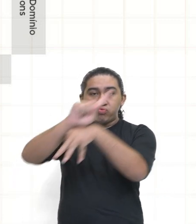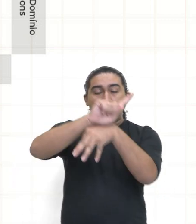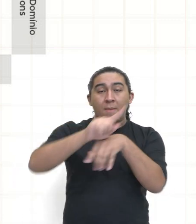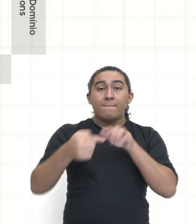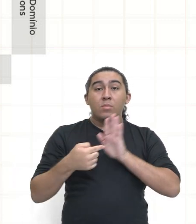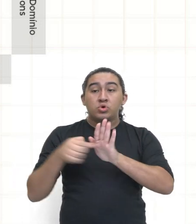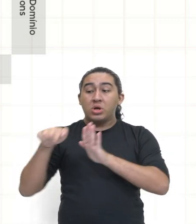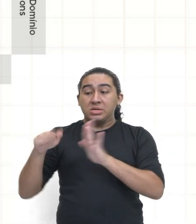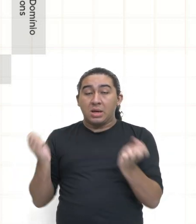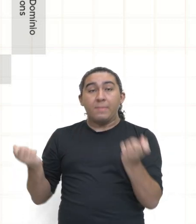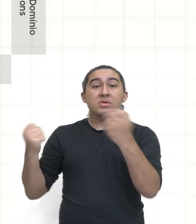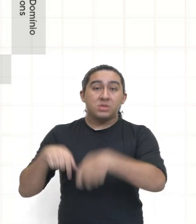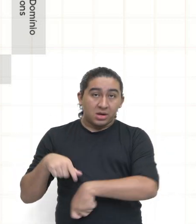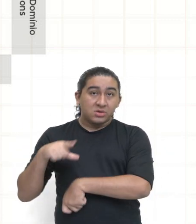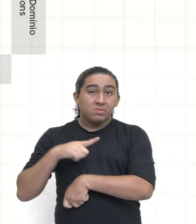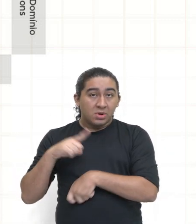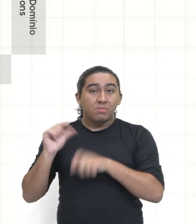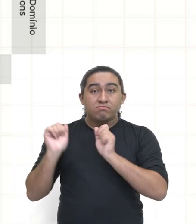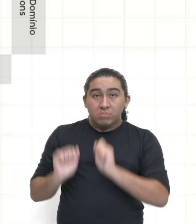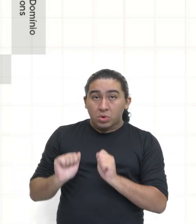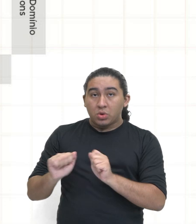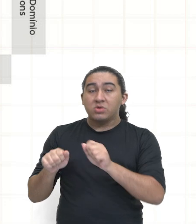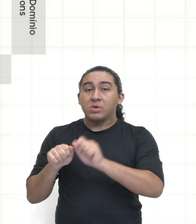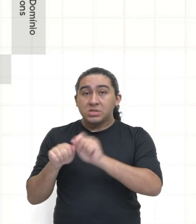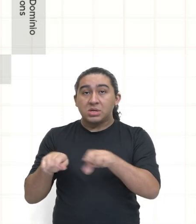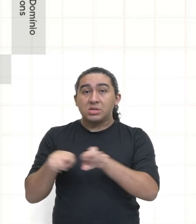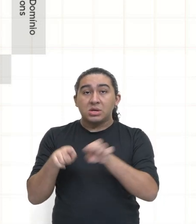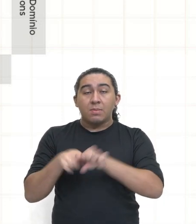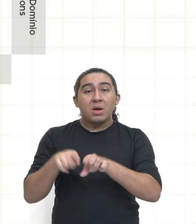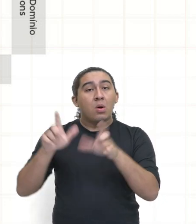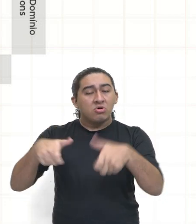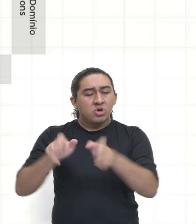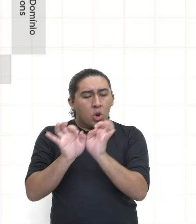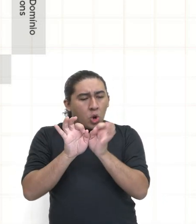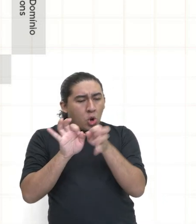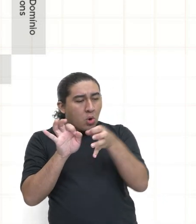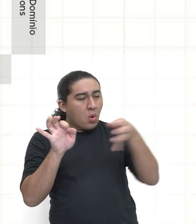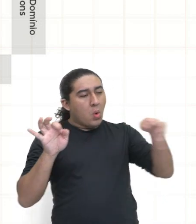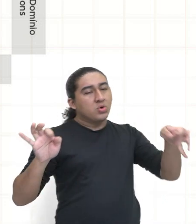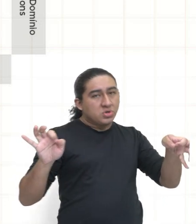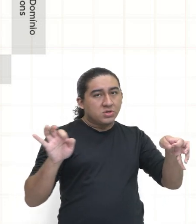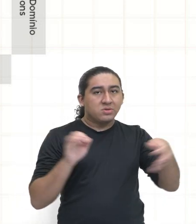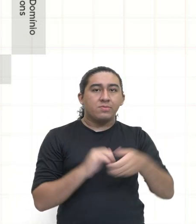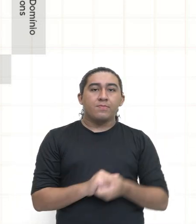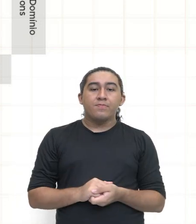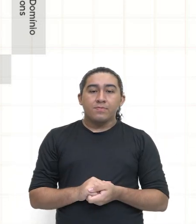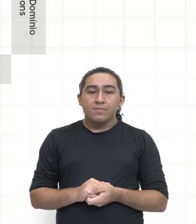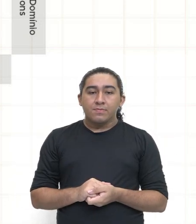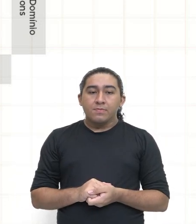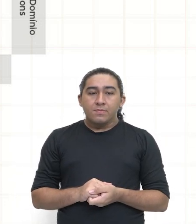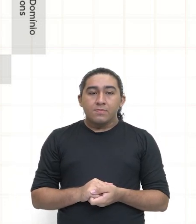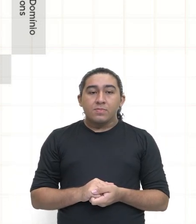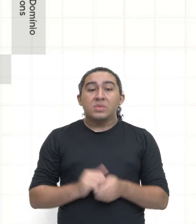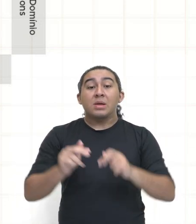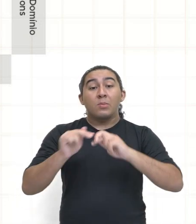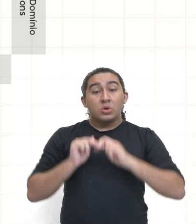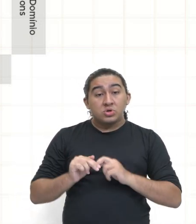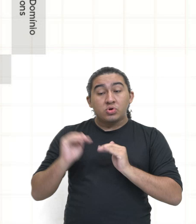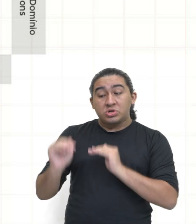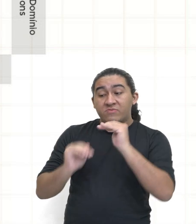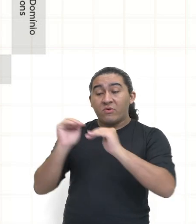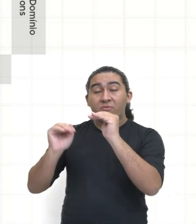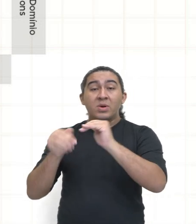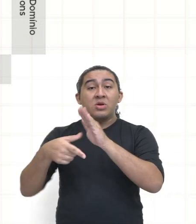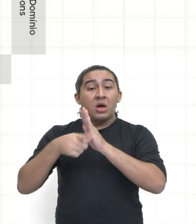capacidade soviética de lançamento de mísseis intercontinentais. Até então, essa questão de desenvolvimento